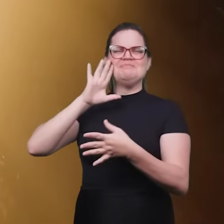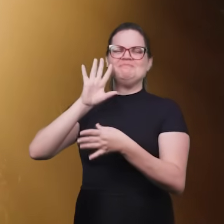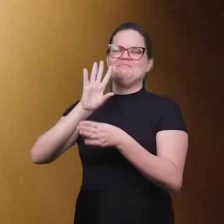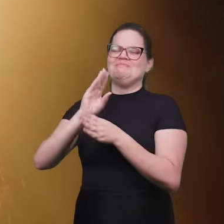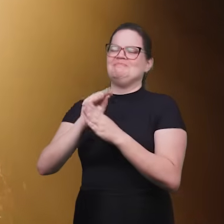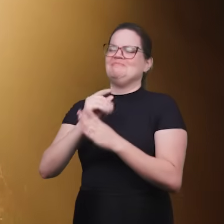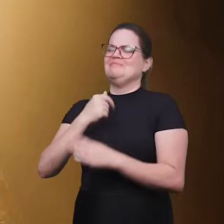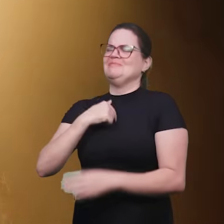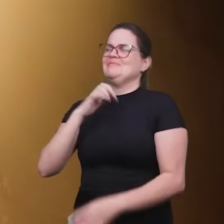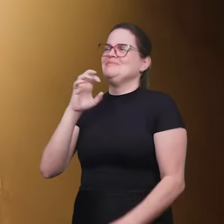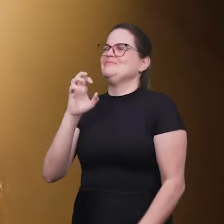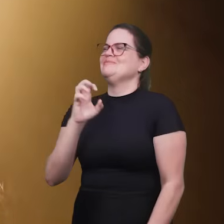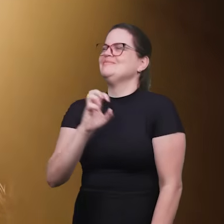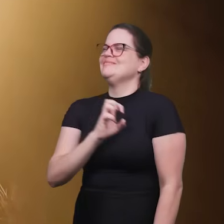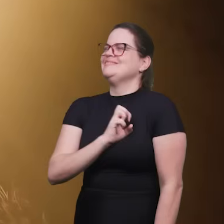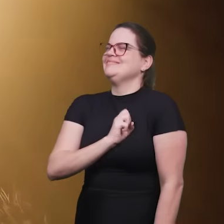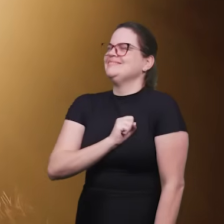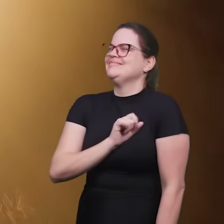favor, com